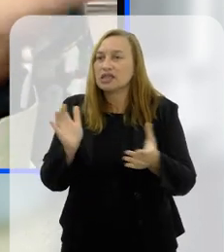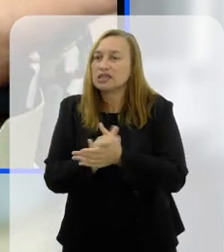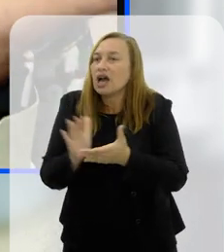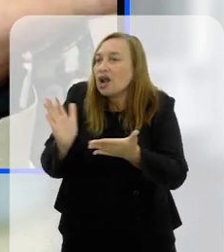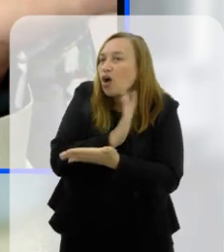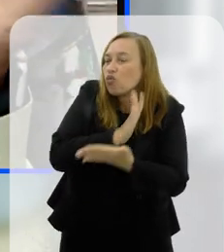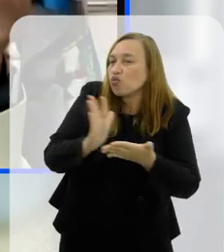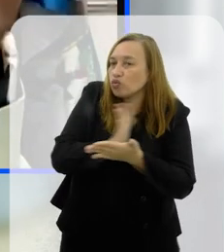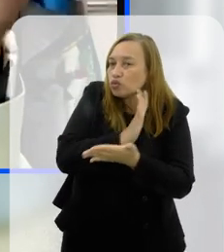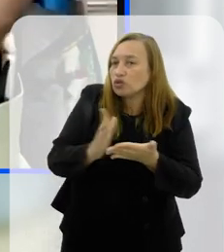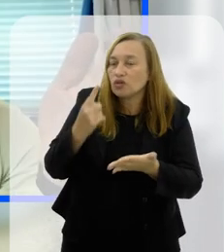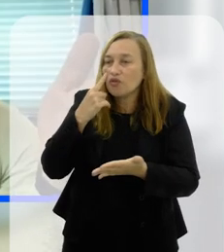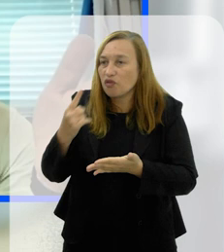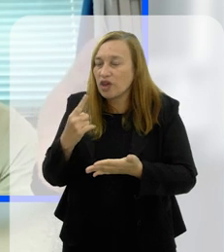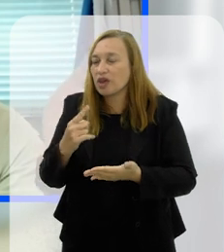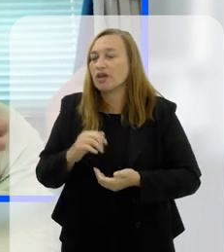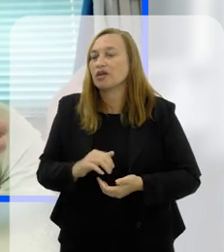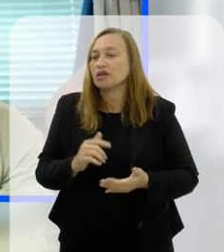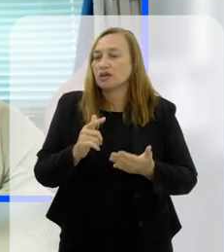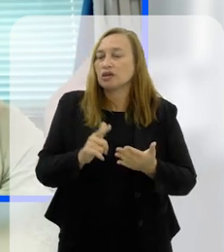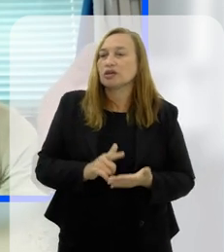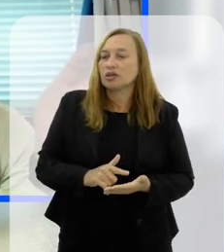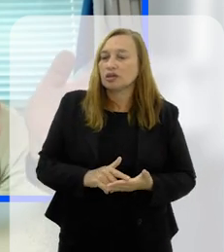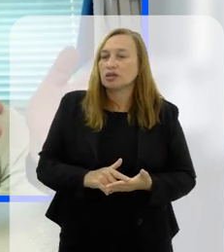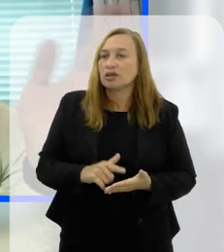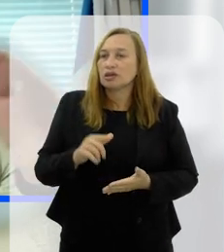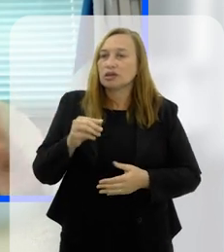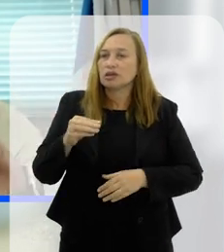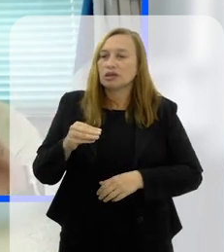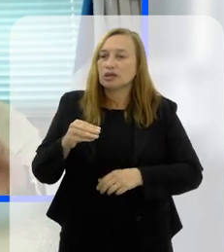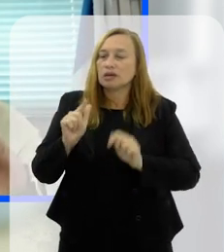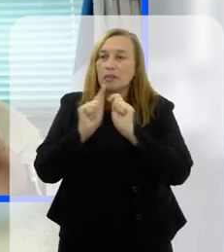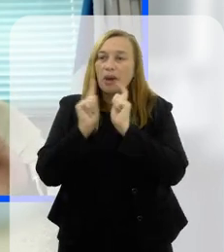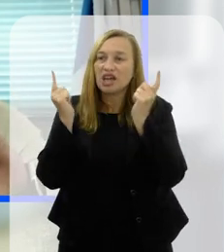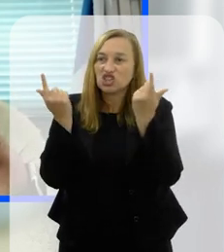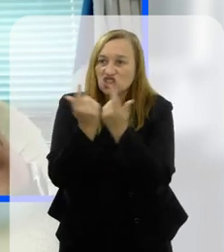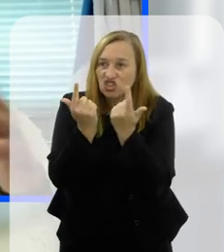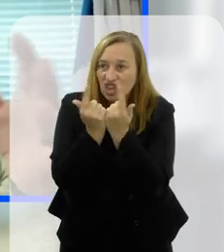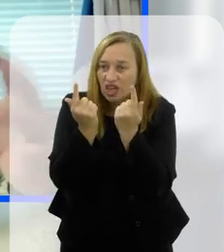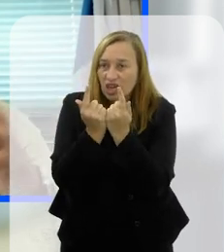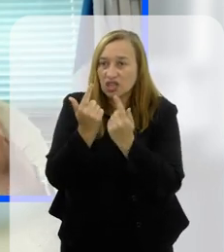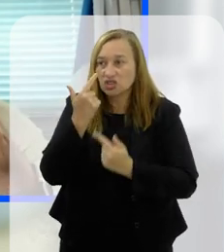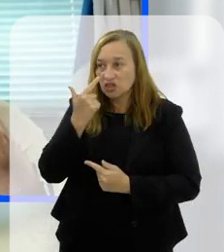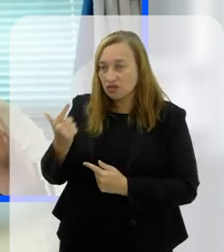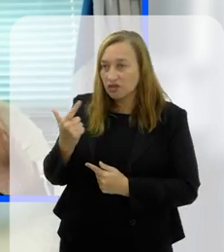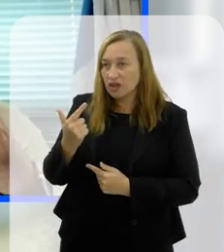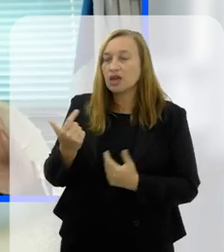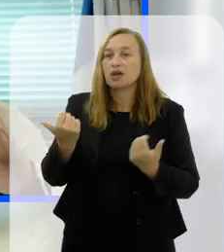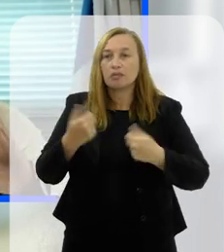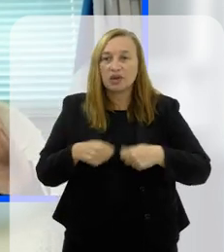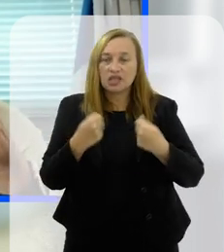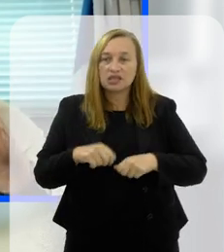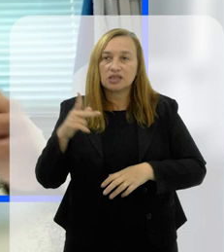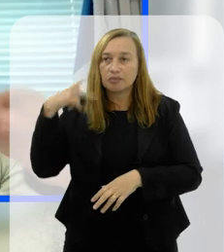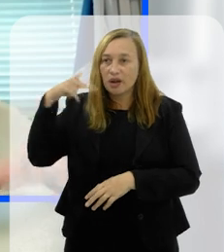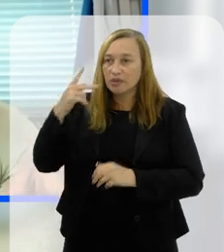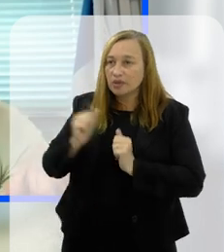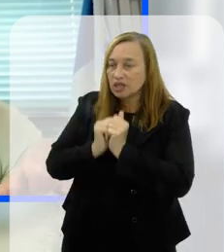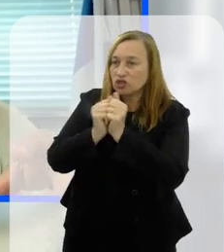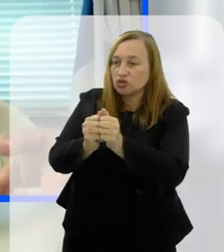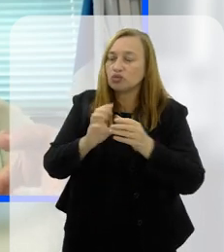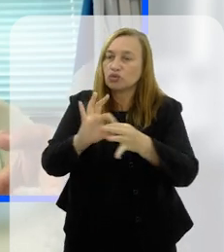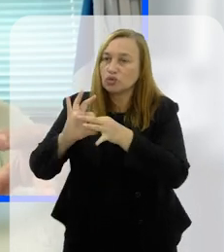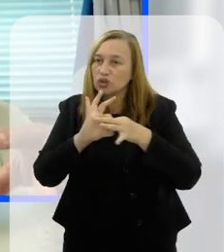família a gente vê em jornais aí conso de família como eu dei exemplo também lá de Magé né E é isso que a gente precisa a gente precisa do